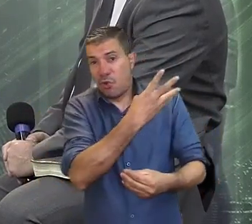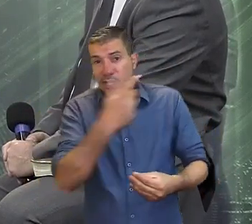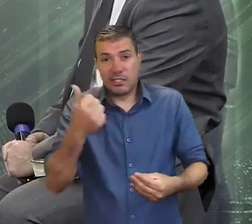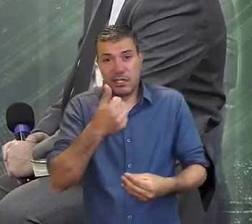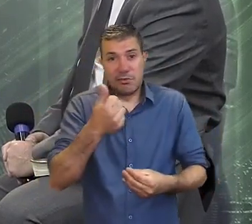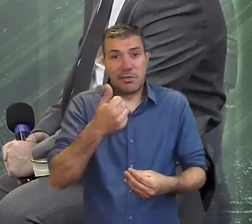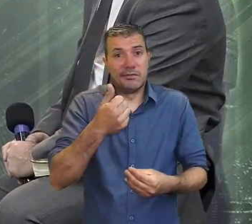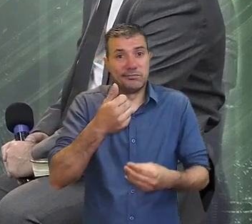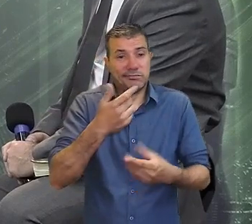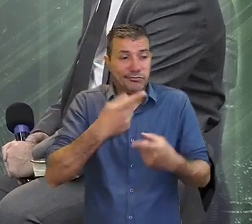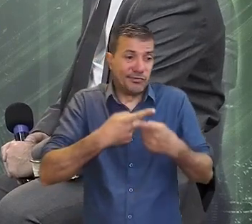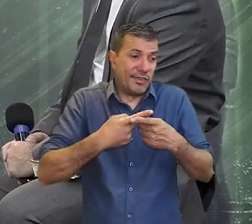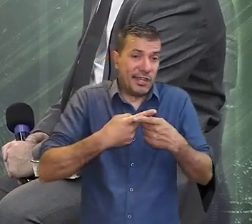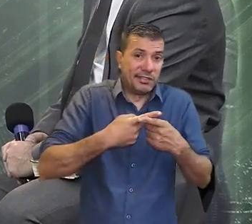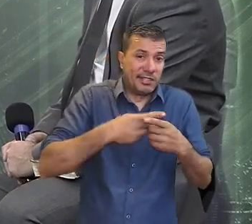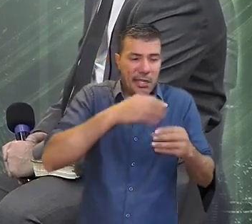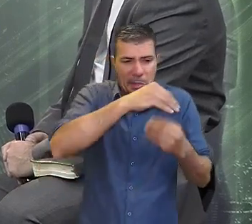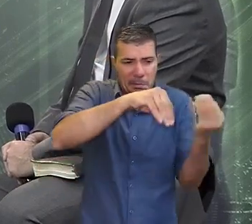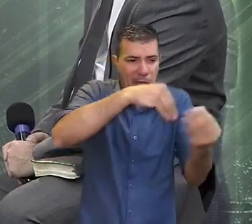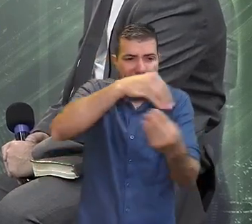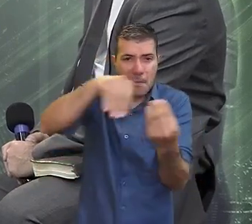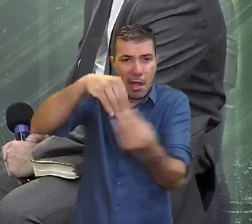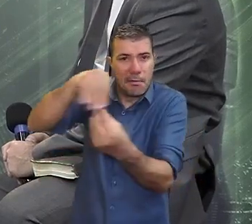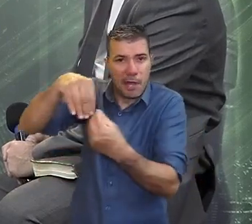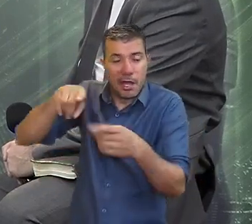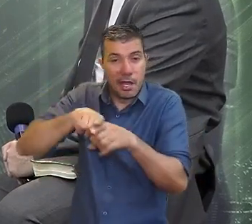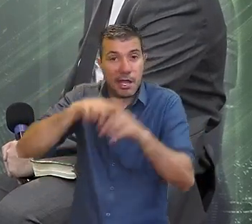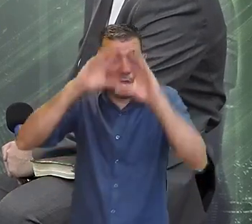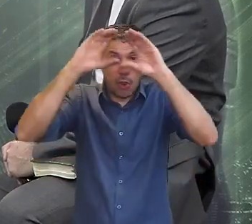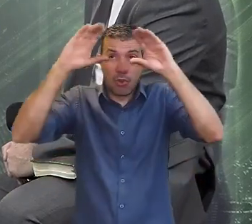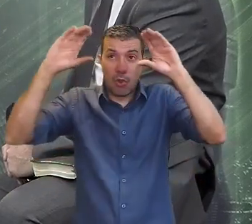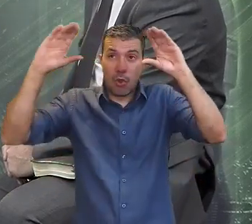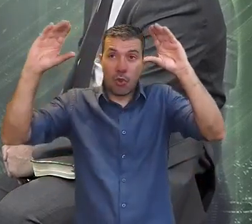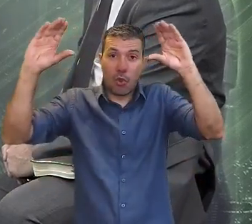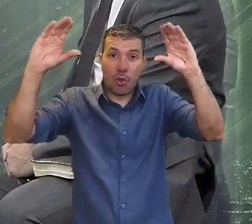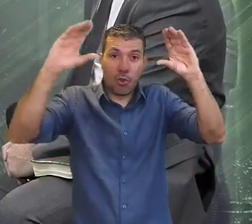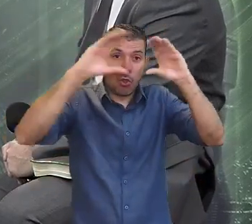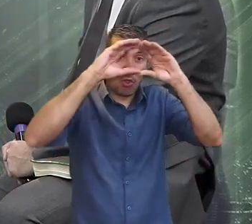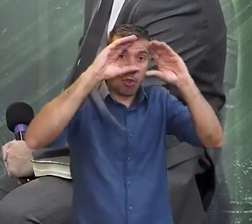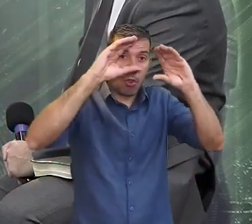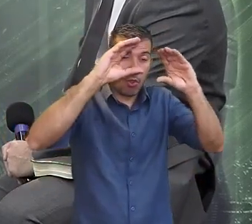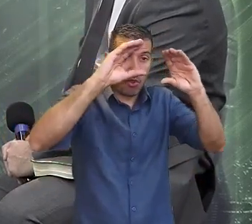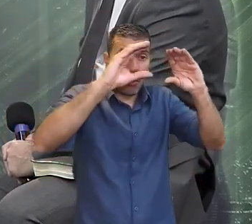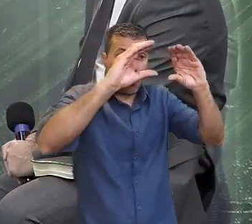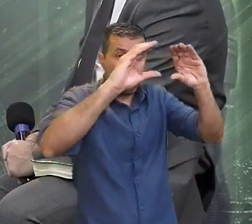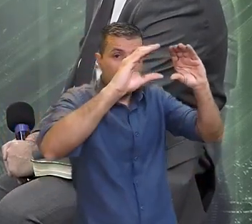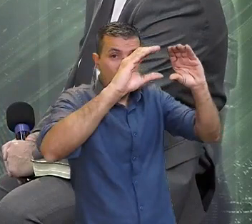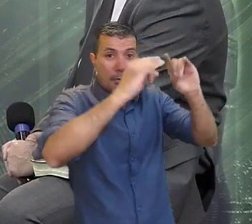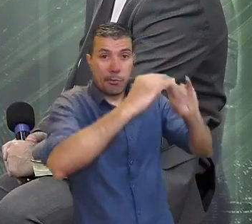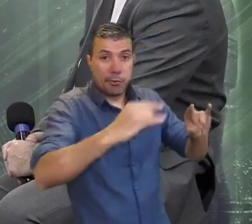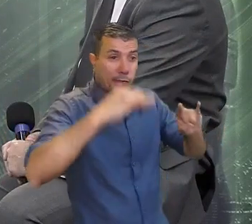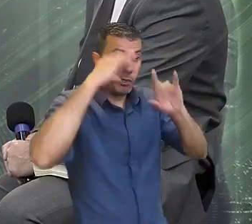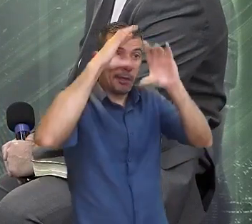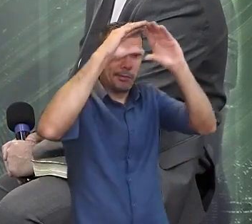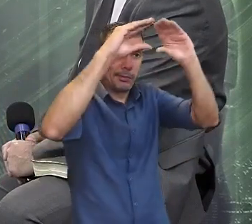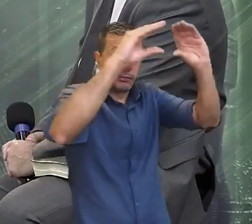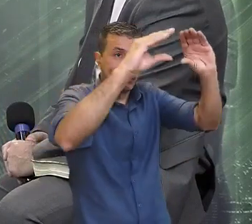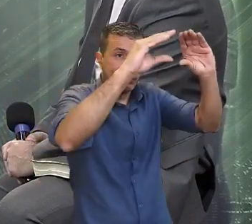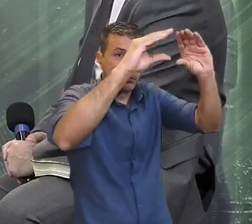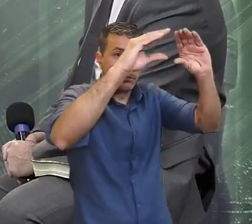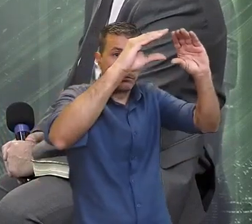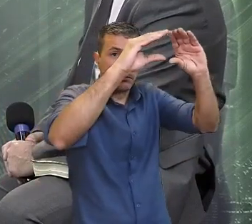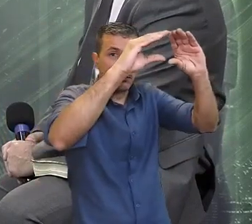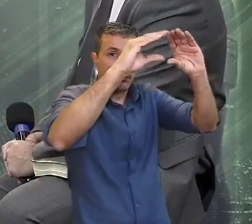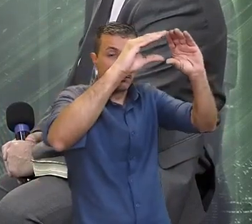vezes. Então, quando aquela nuvem que estava diante da tenda do santuário, ela se levantava, o povo sabia que eles deveriam seguir